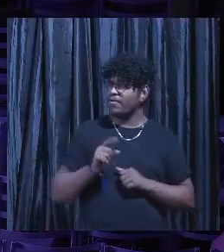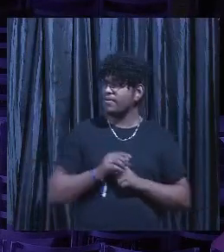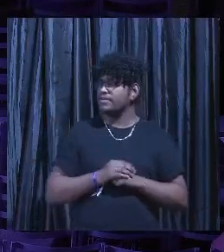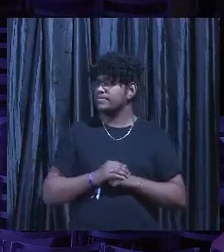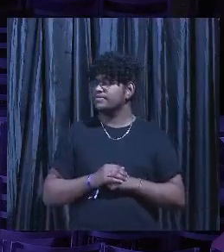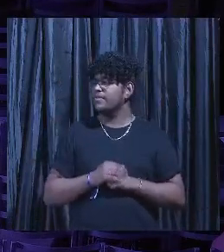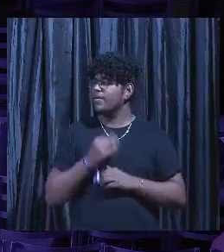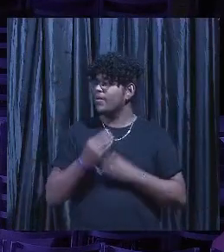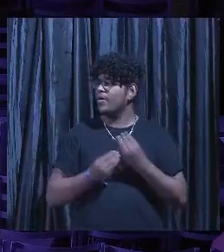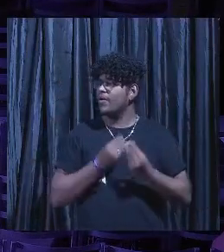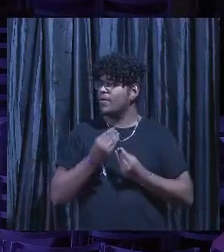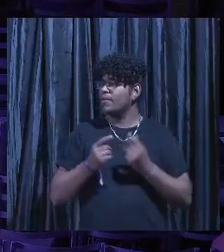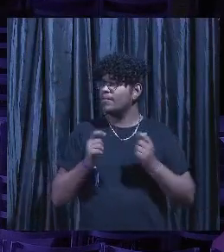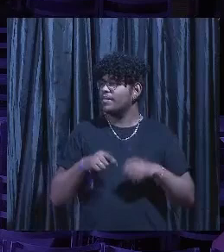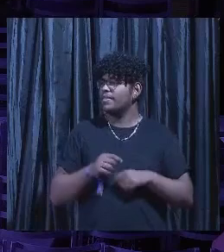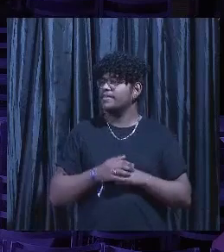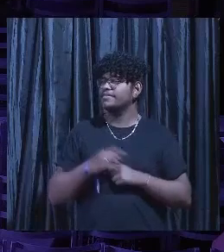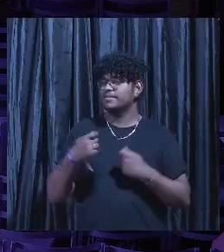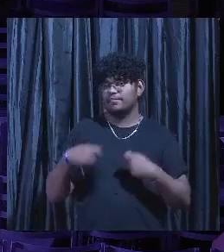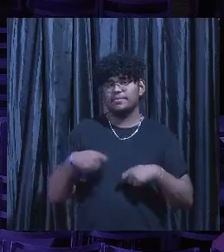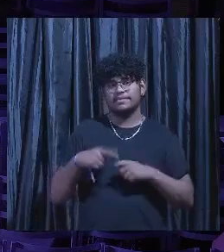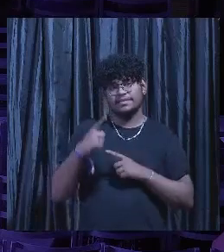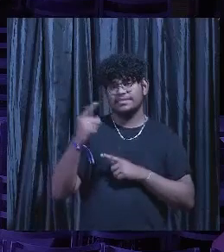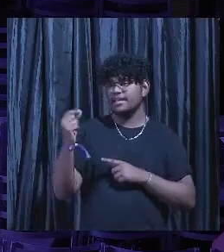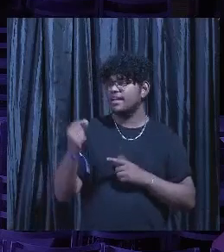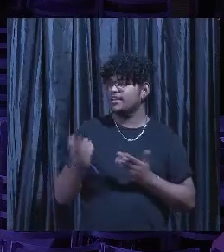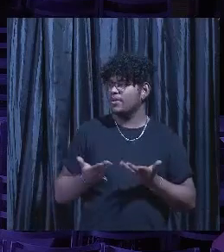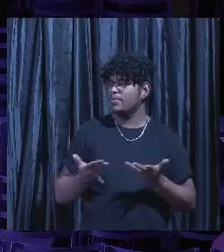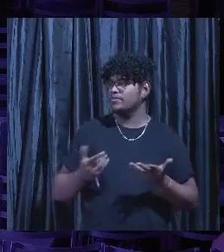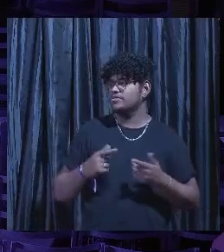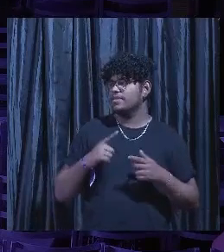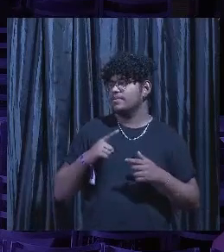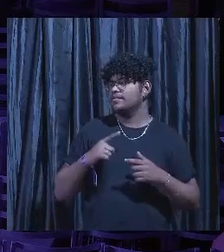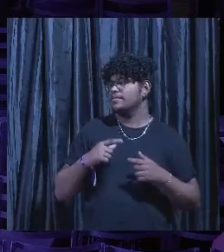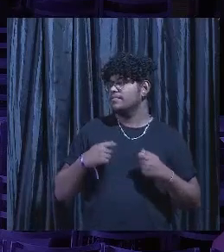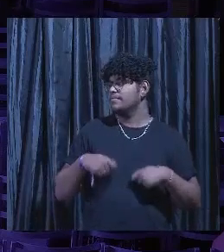isso é possível? Você vai ter que sair daqui com um sonho hoje?